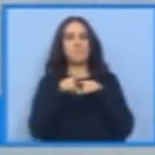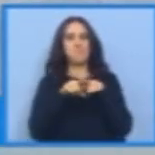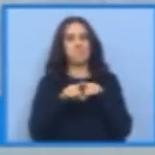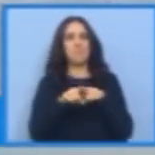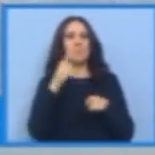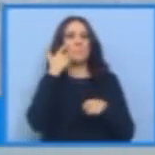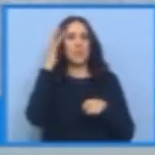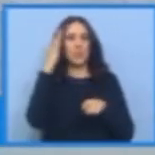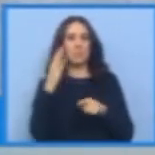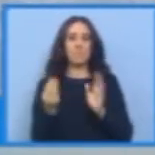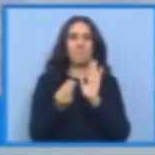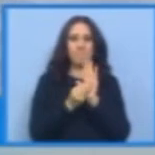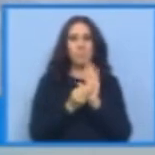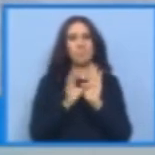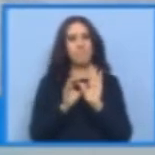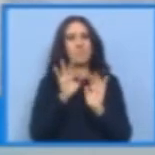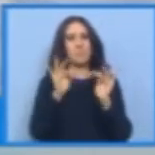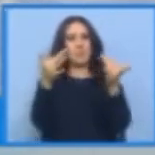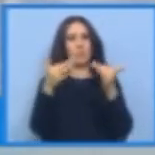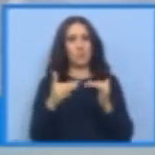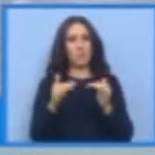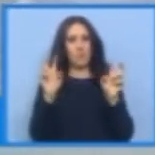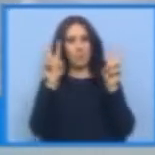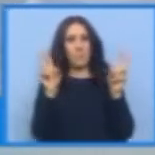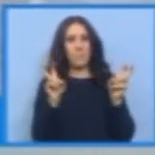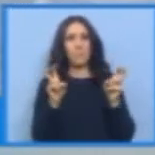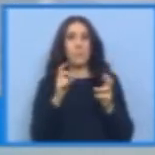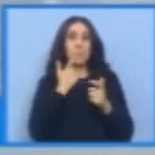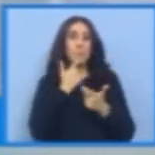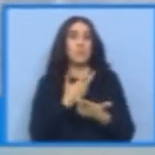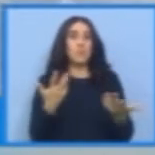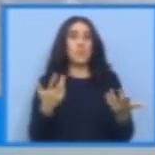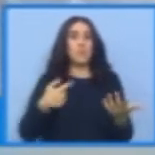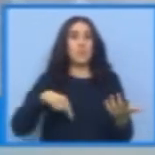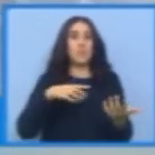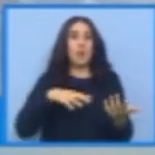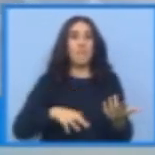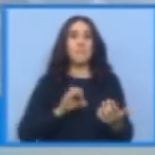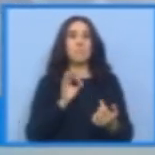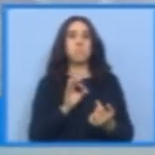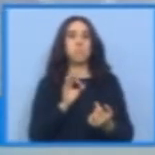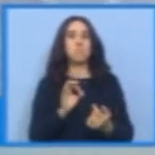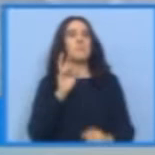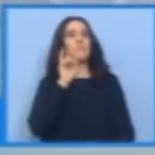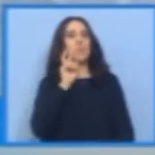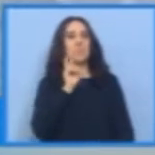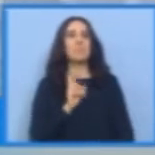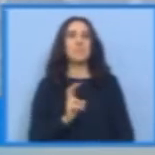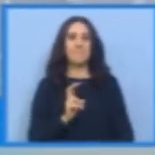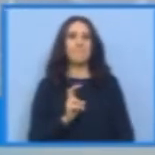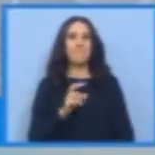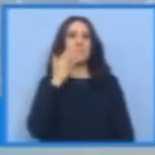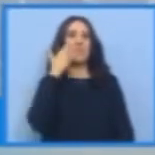migratório e, por tudo isto, queremos muito que se valorize a questão